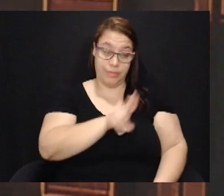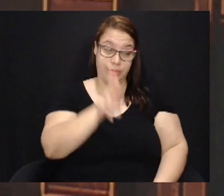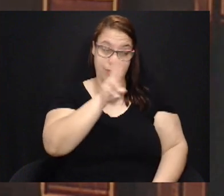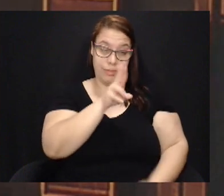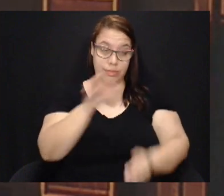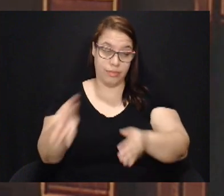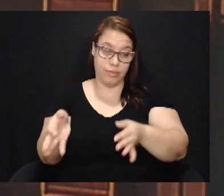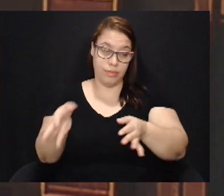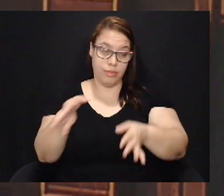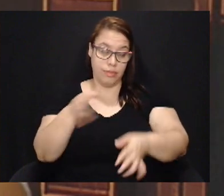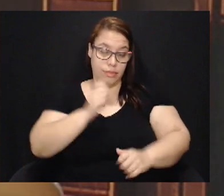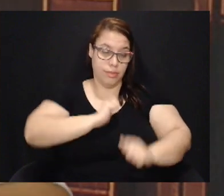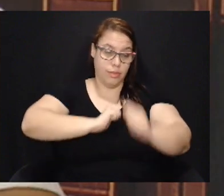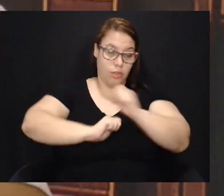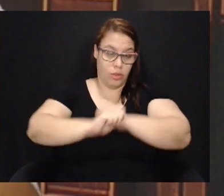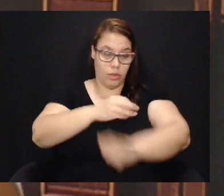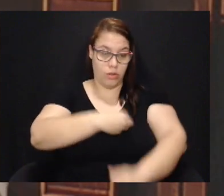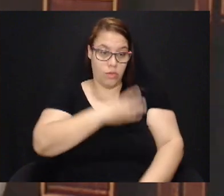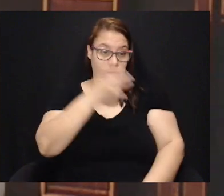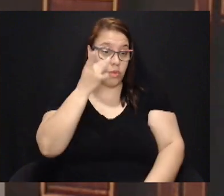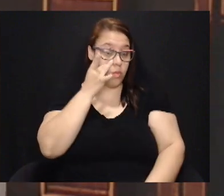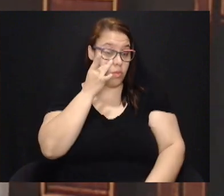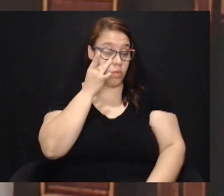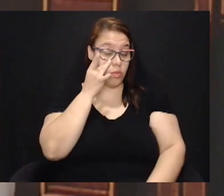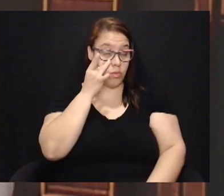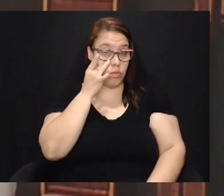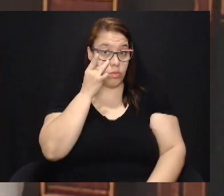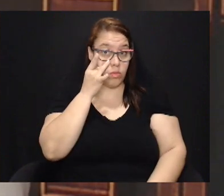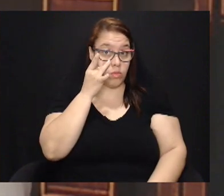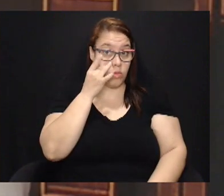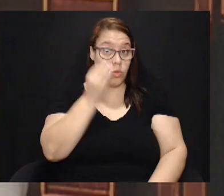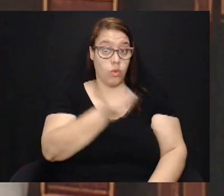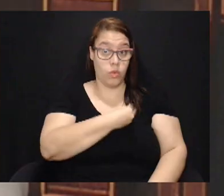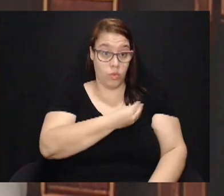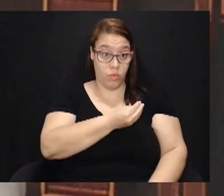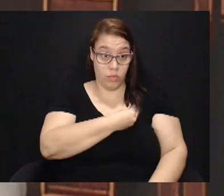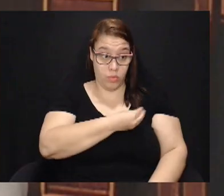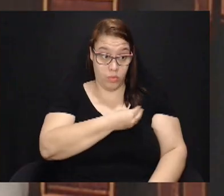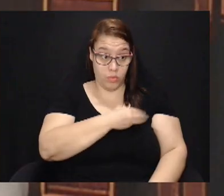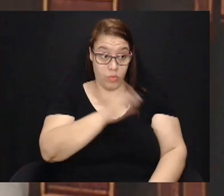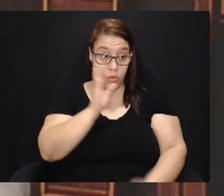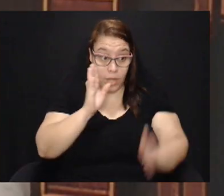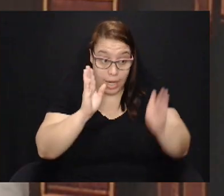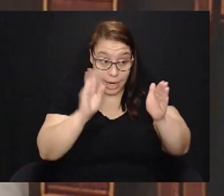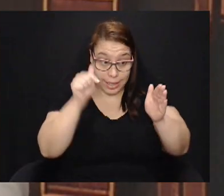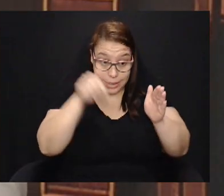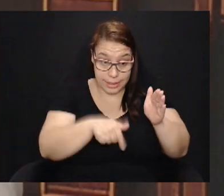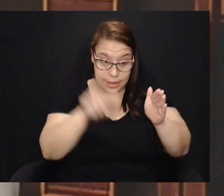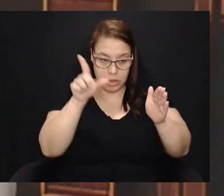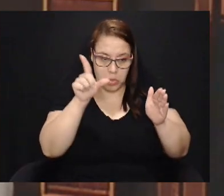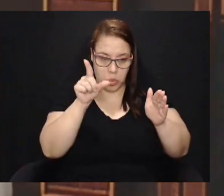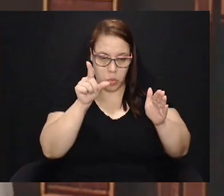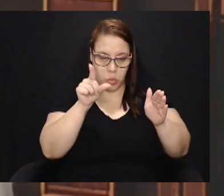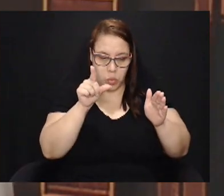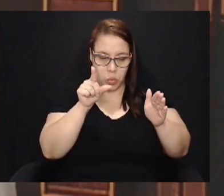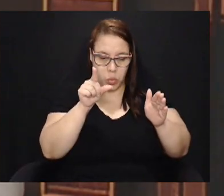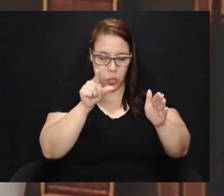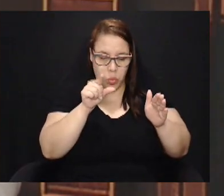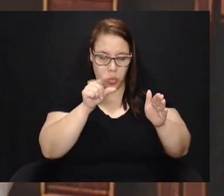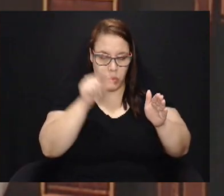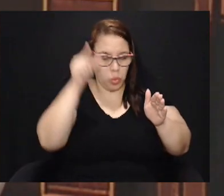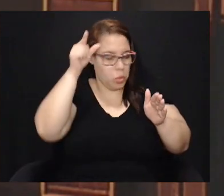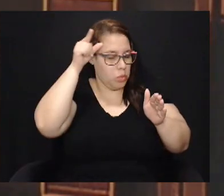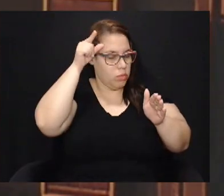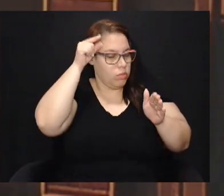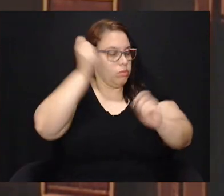para o presente. Sim. Então, a partir do momento que você vive o presente, você acaba diminuindo estressores, acaba diminuindo essa ansiedade.